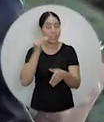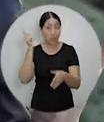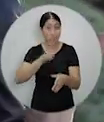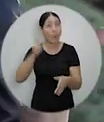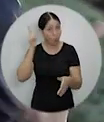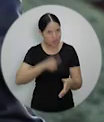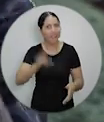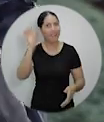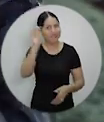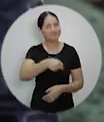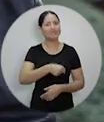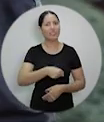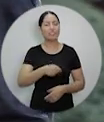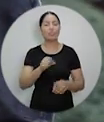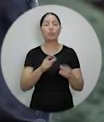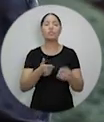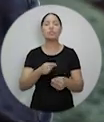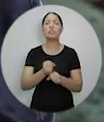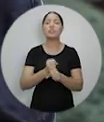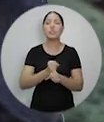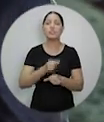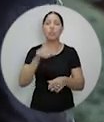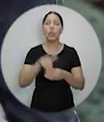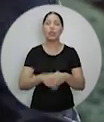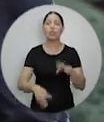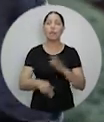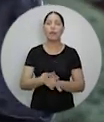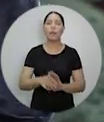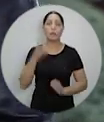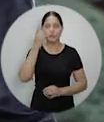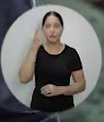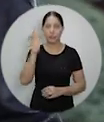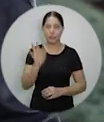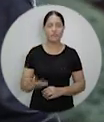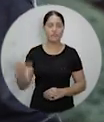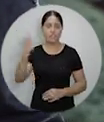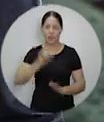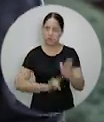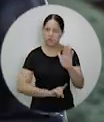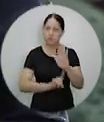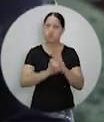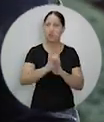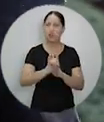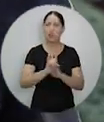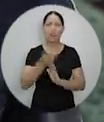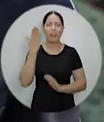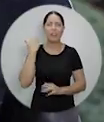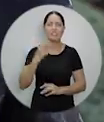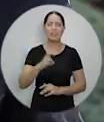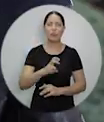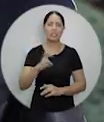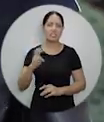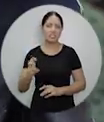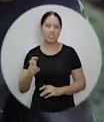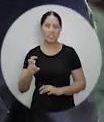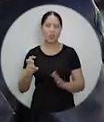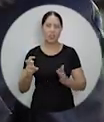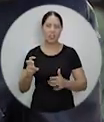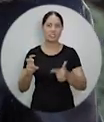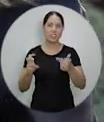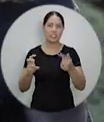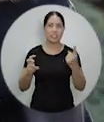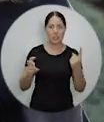nas últimas eleições um aumento do número de deputadas federais, por exemplo, que subiu de 55